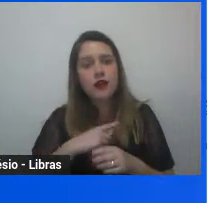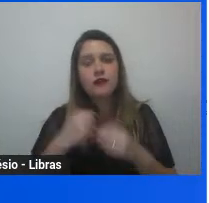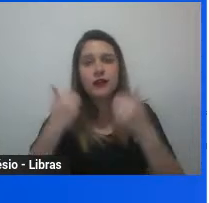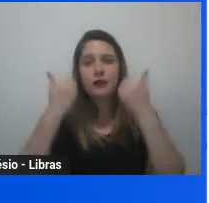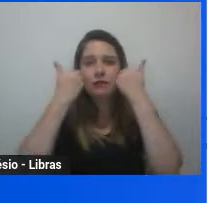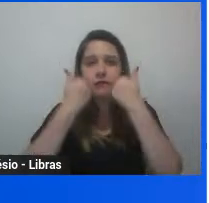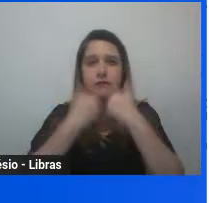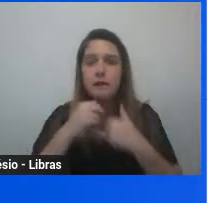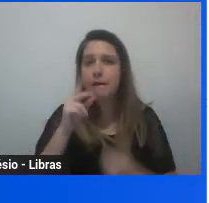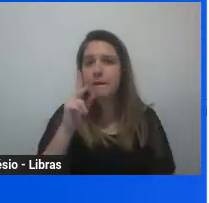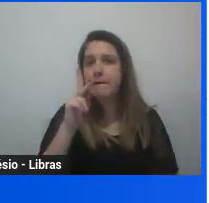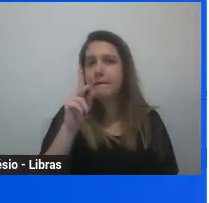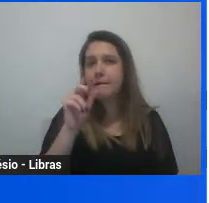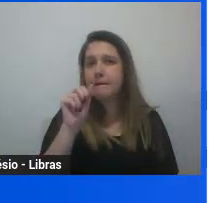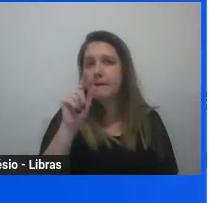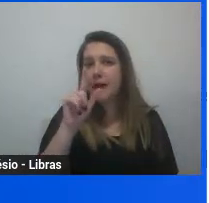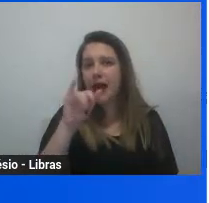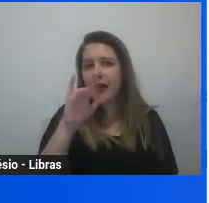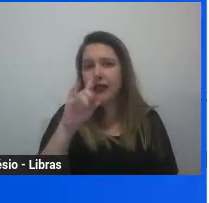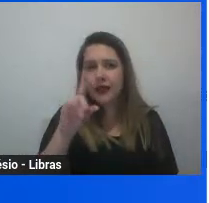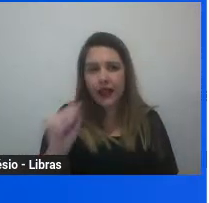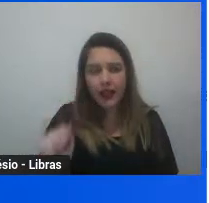pouco mais